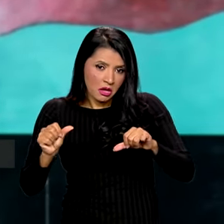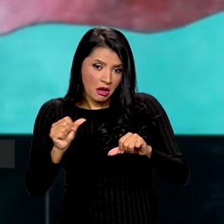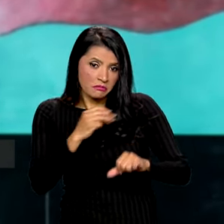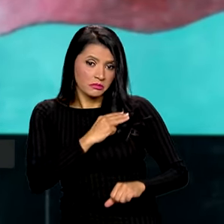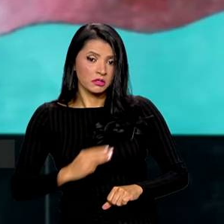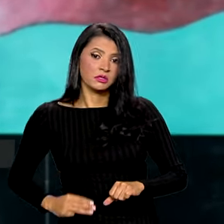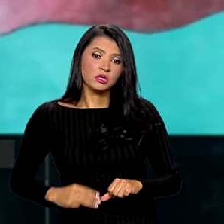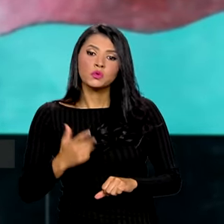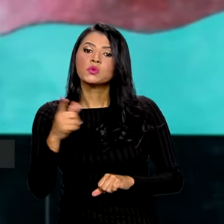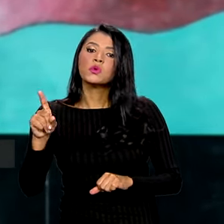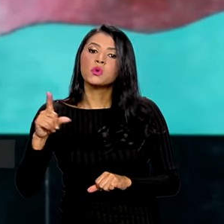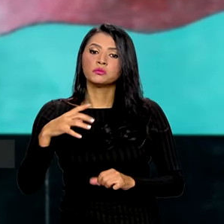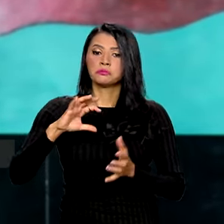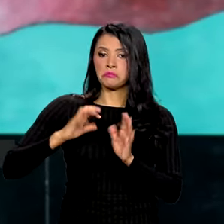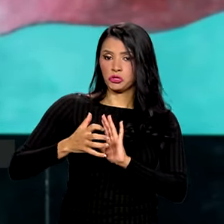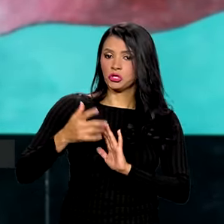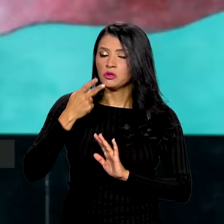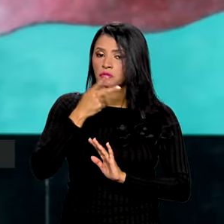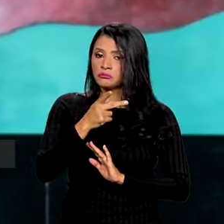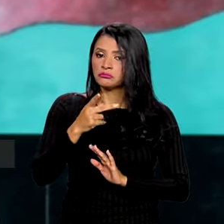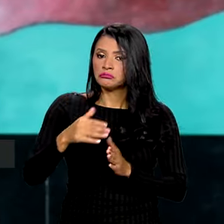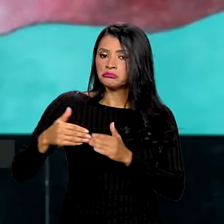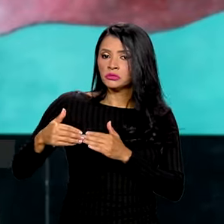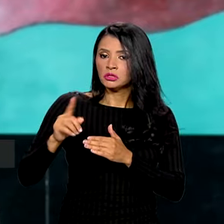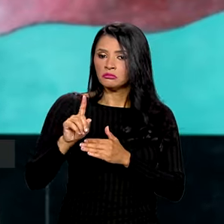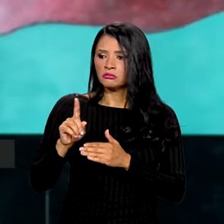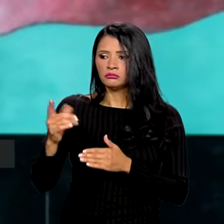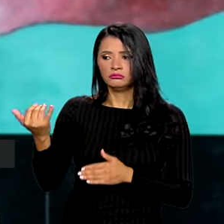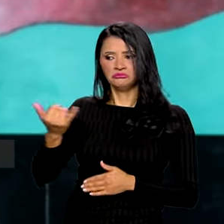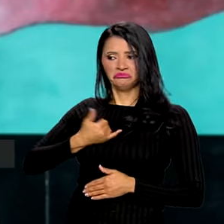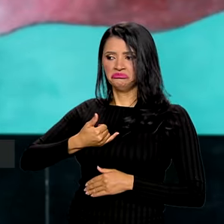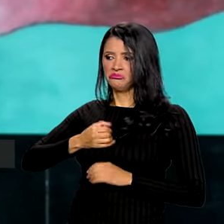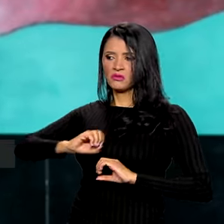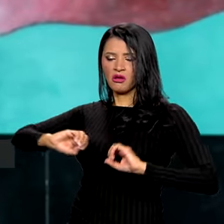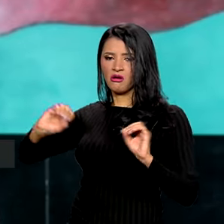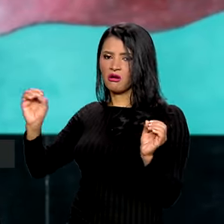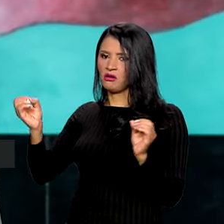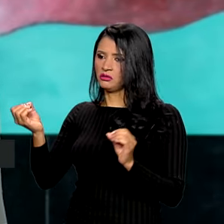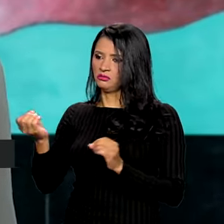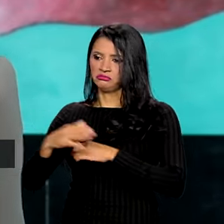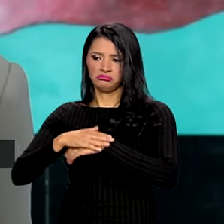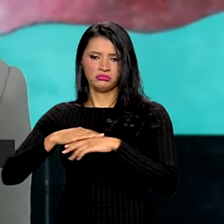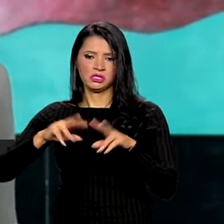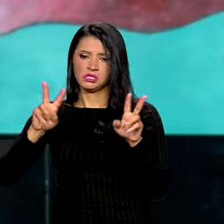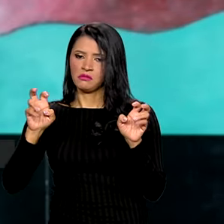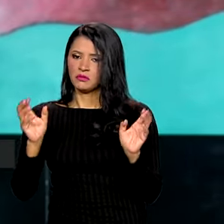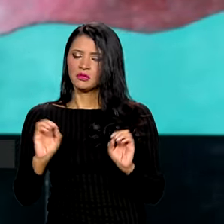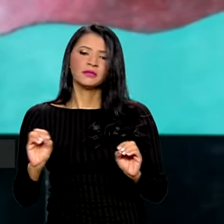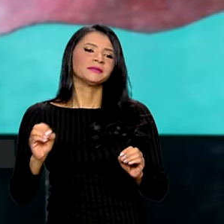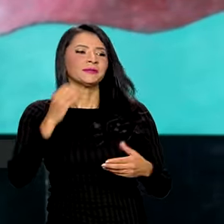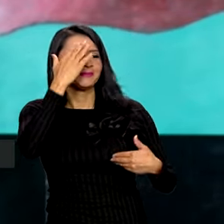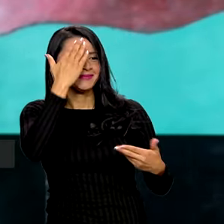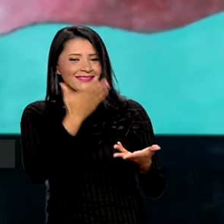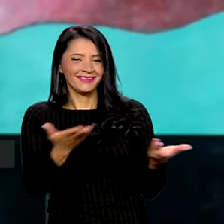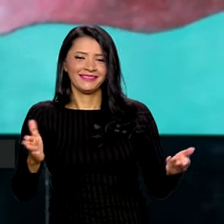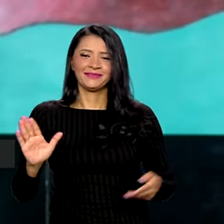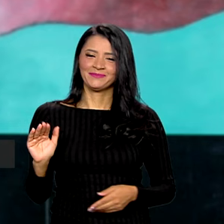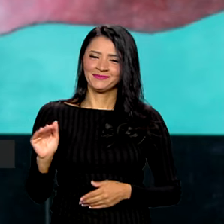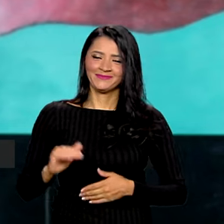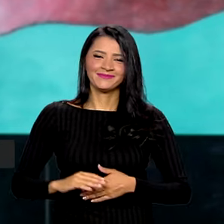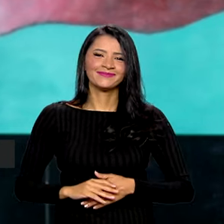Um partido que chegou até a senhora por meio do partido? Não, nenhuma. Não. Tá bom? Obrigada. Tá bom. Até mais,